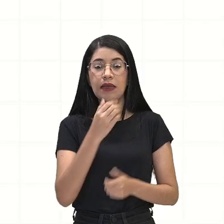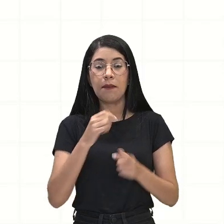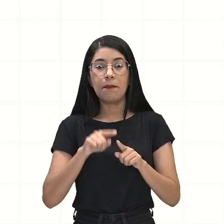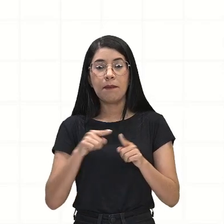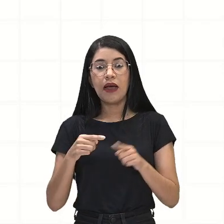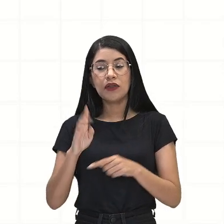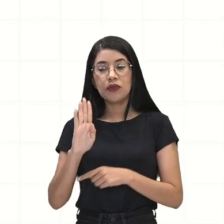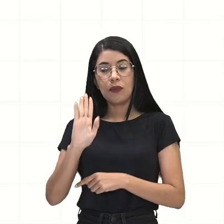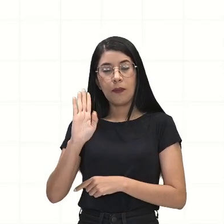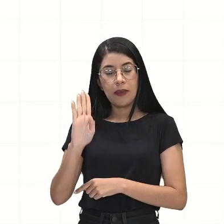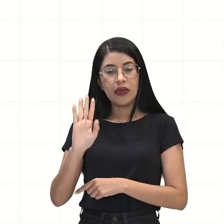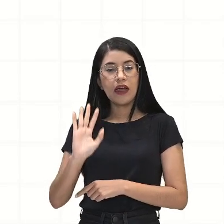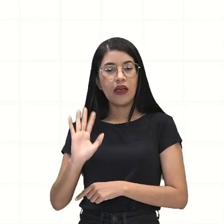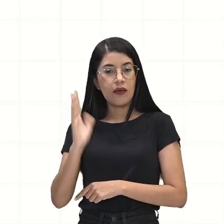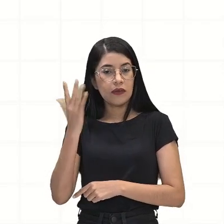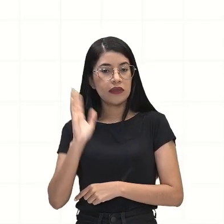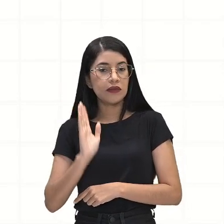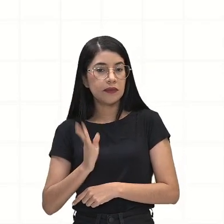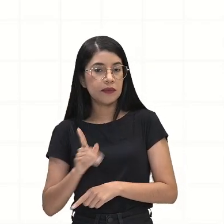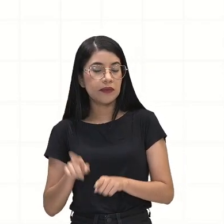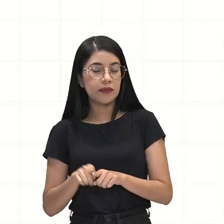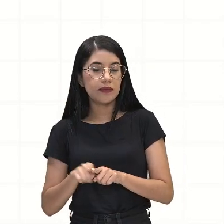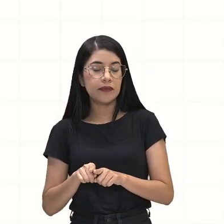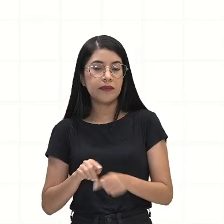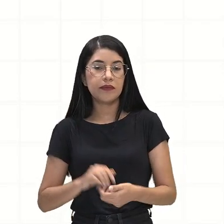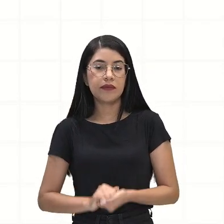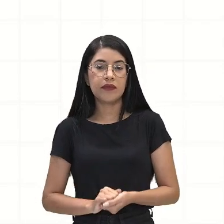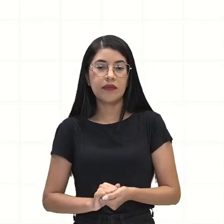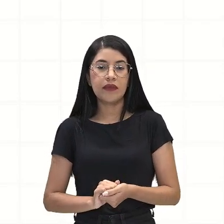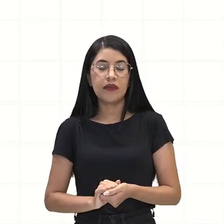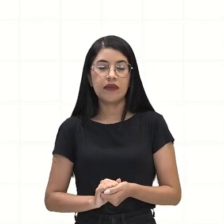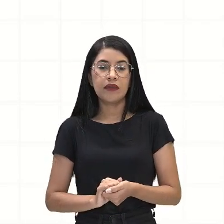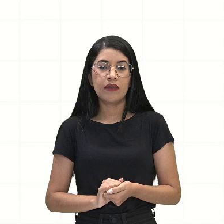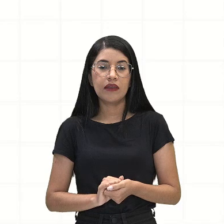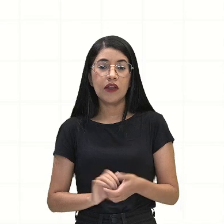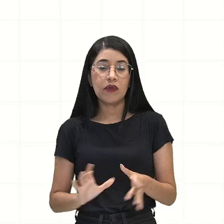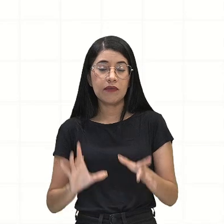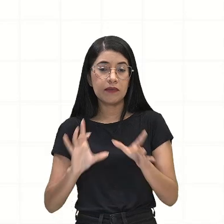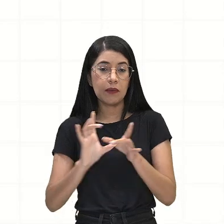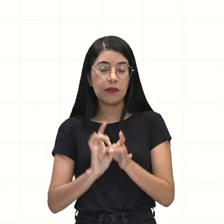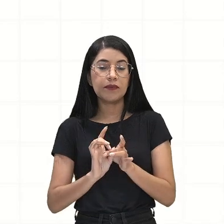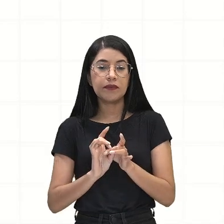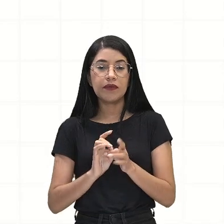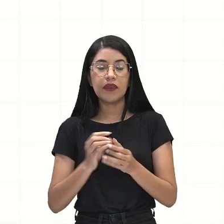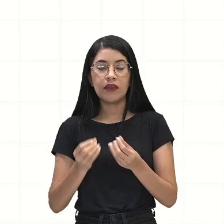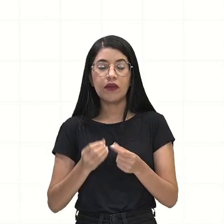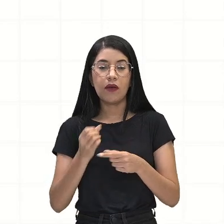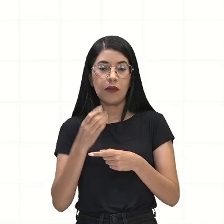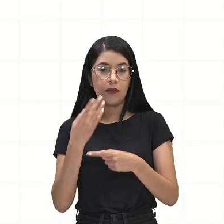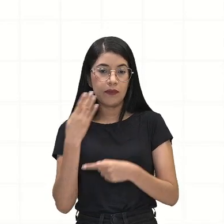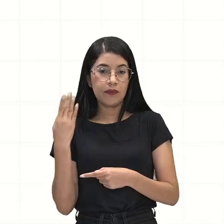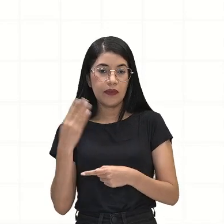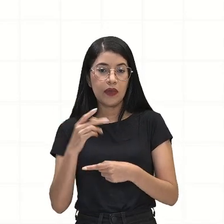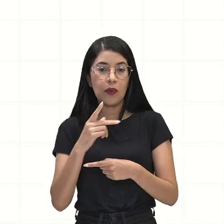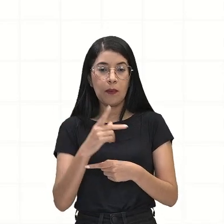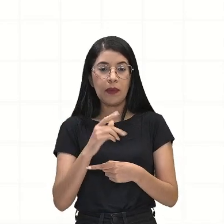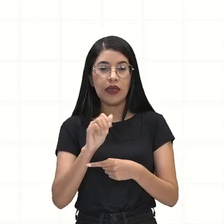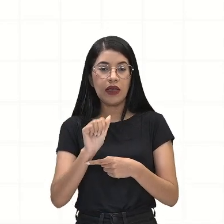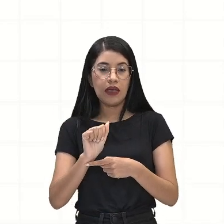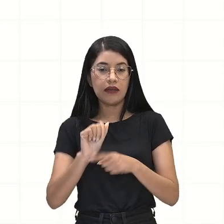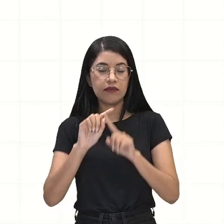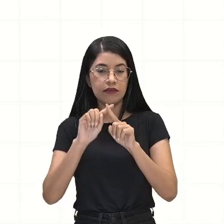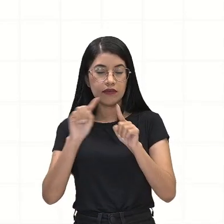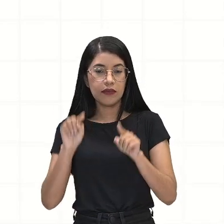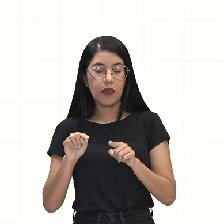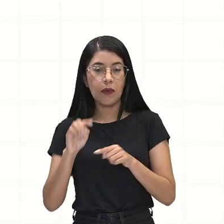já ocorreu. Então, vai ser o cálculo da interseção de dois eventos sobre o evento B. A